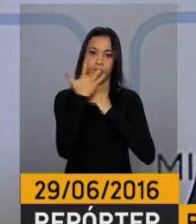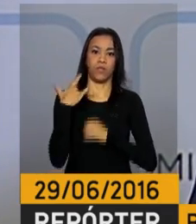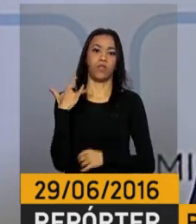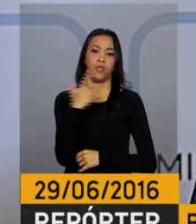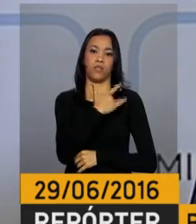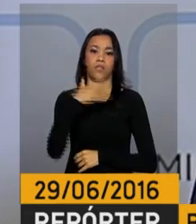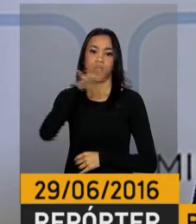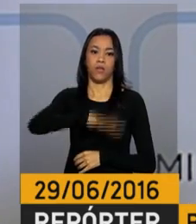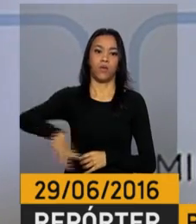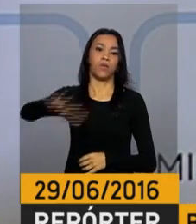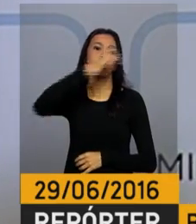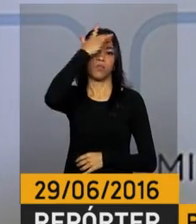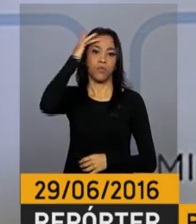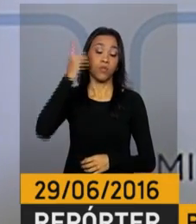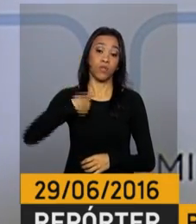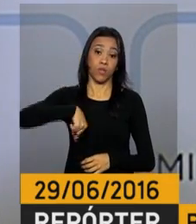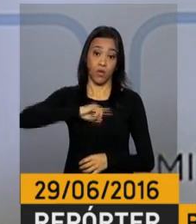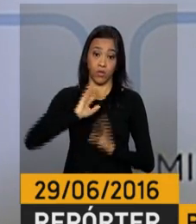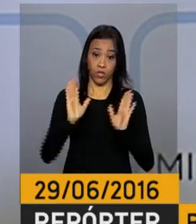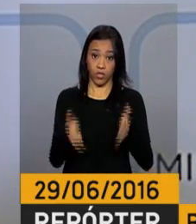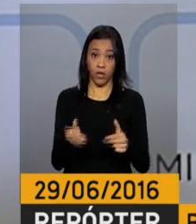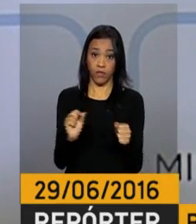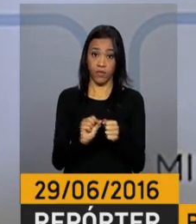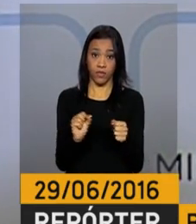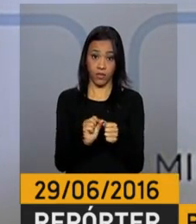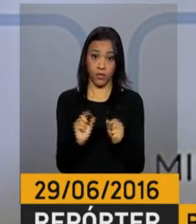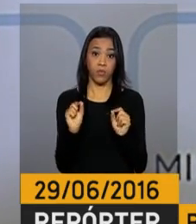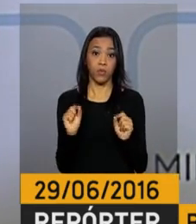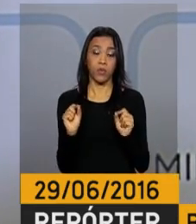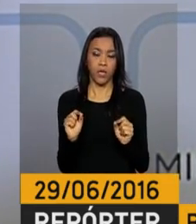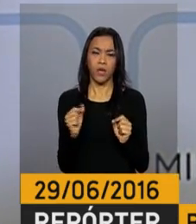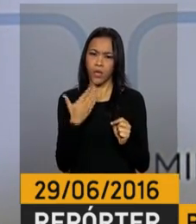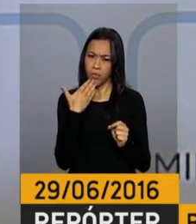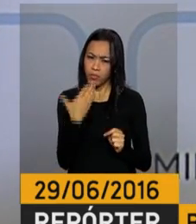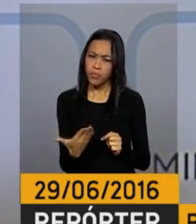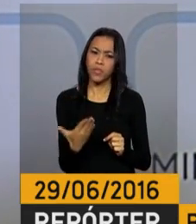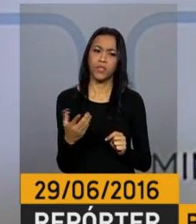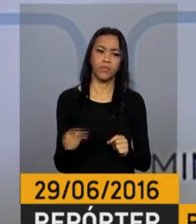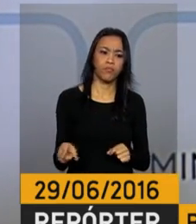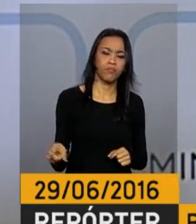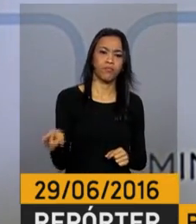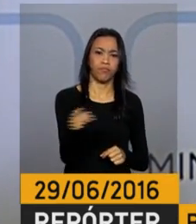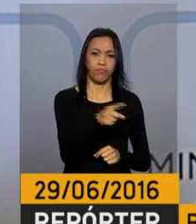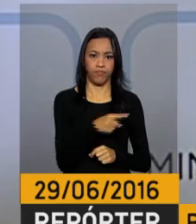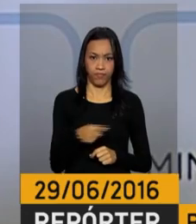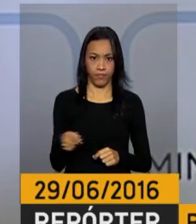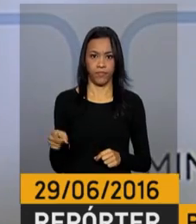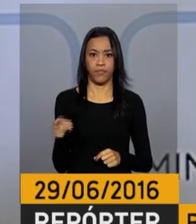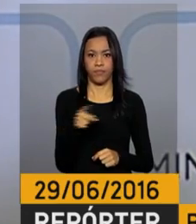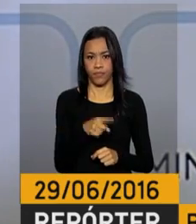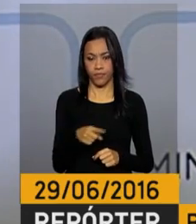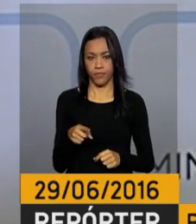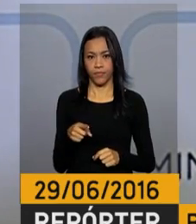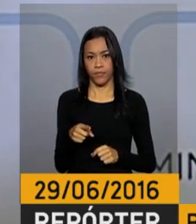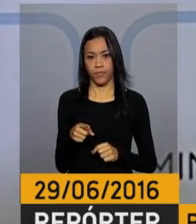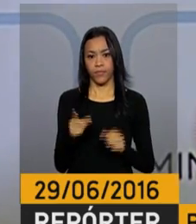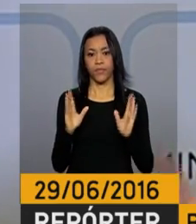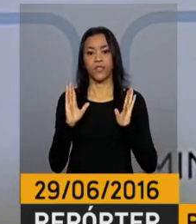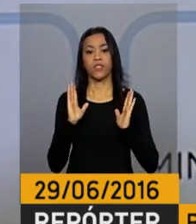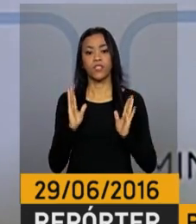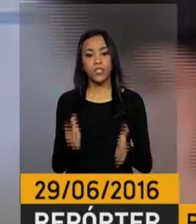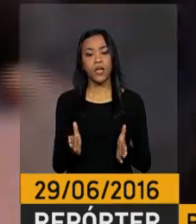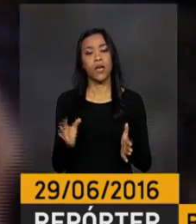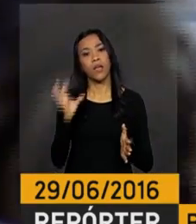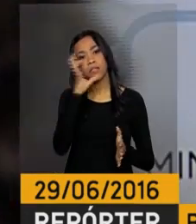pessoas nós precisamos eh alertar e Quero fazer um pedido a todos que eh estão